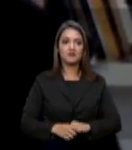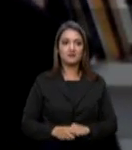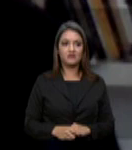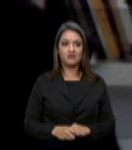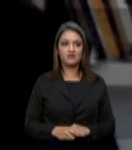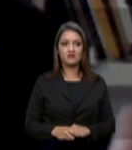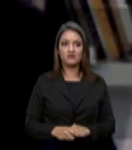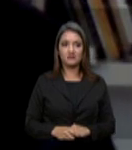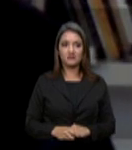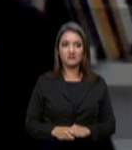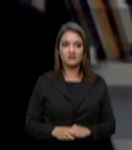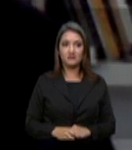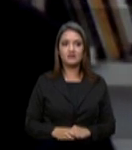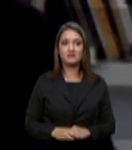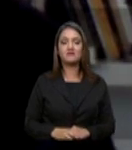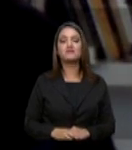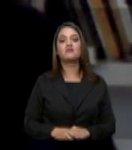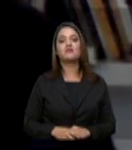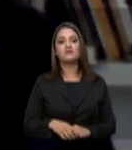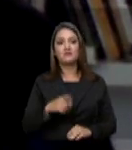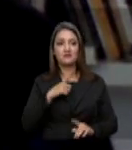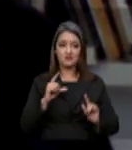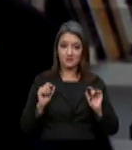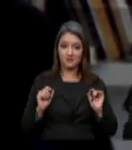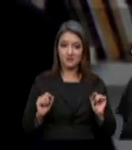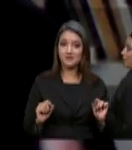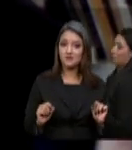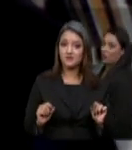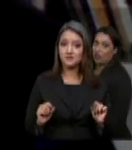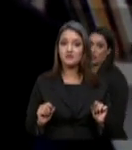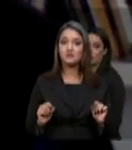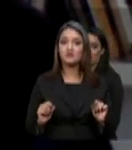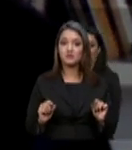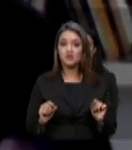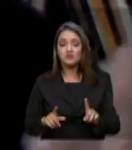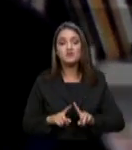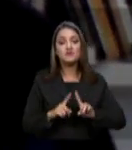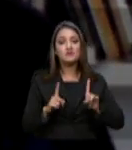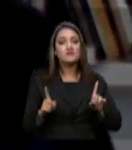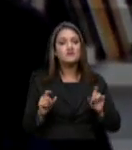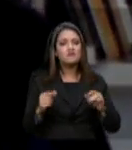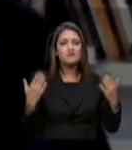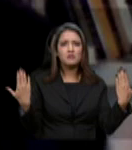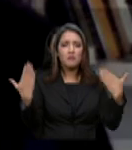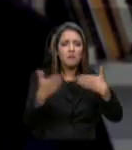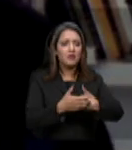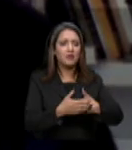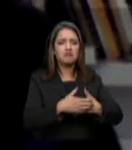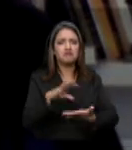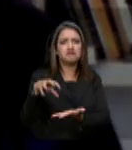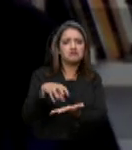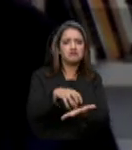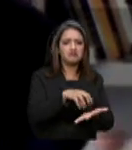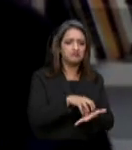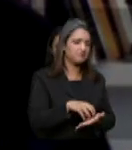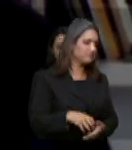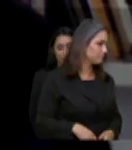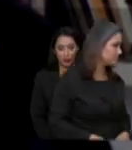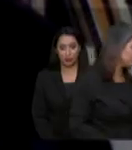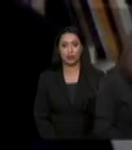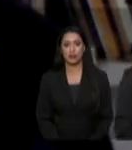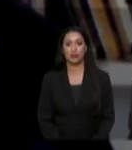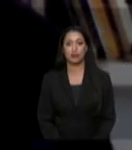uma das condutas descritas na denúncia o presidente Presidente defesa do fechamento dessas cores